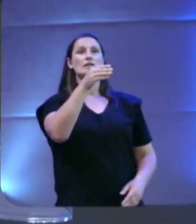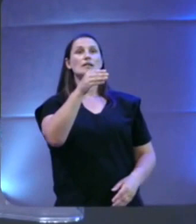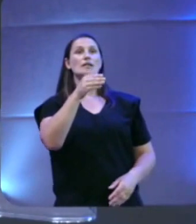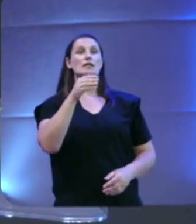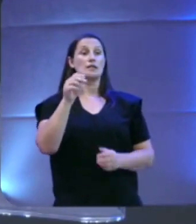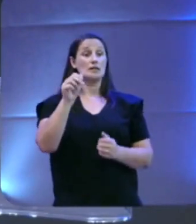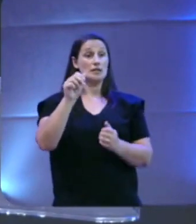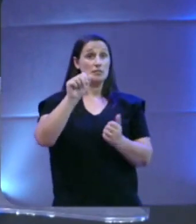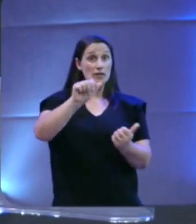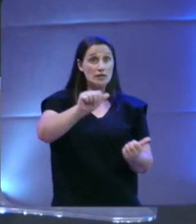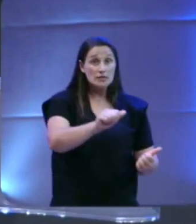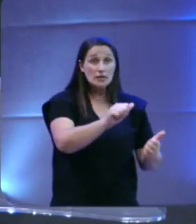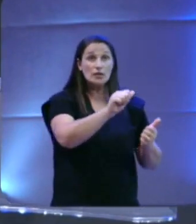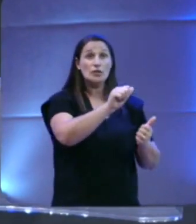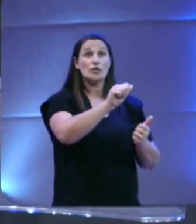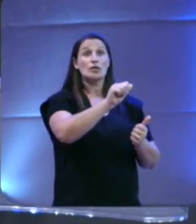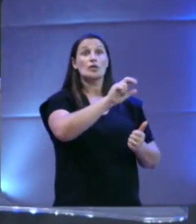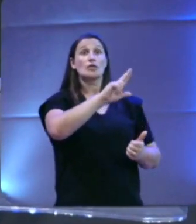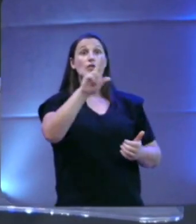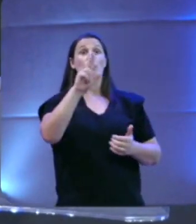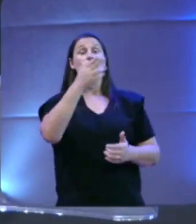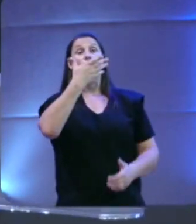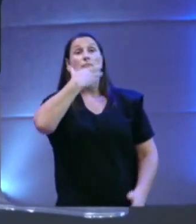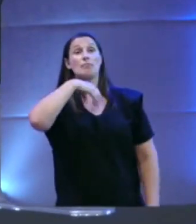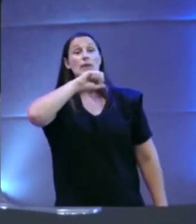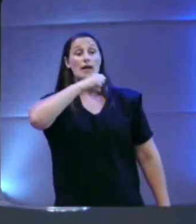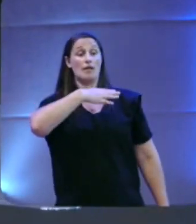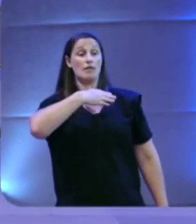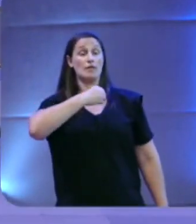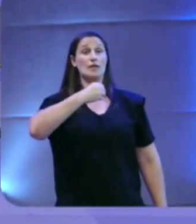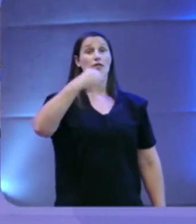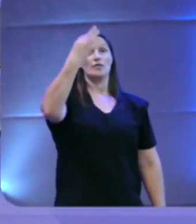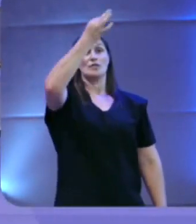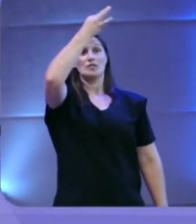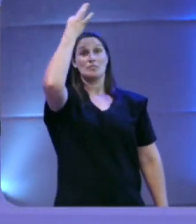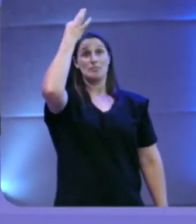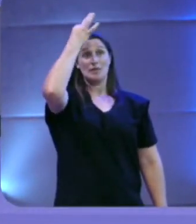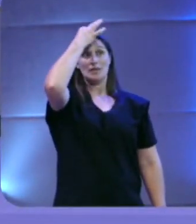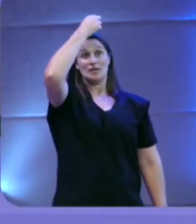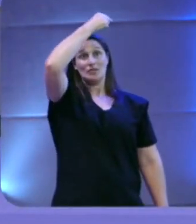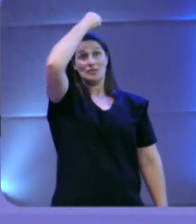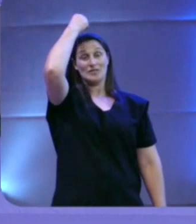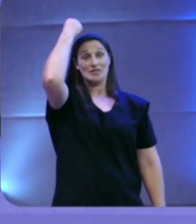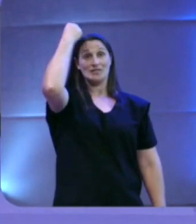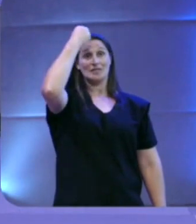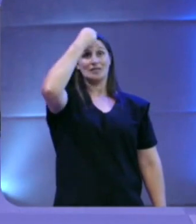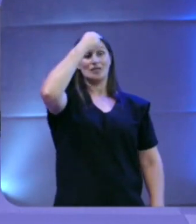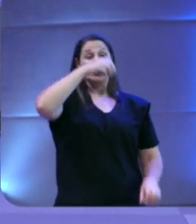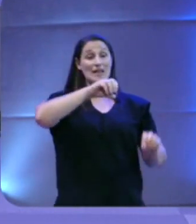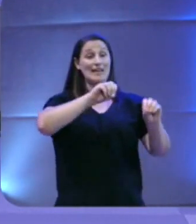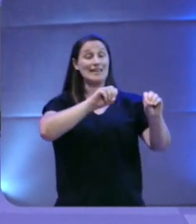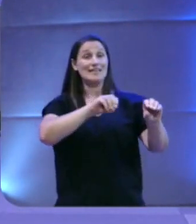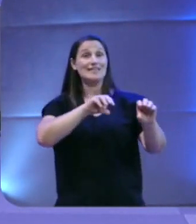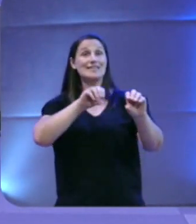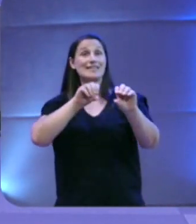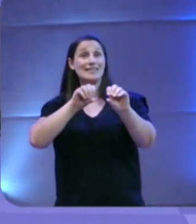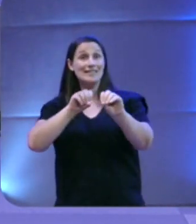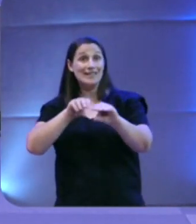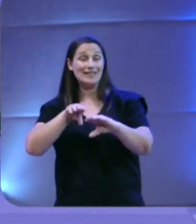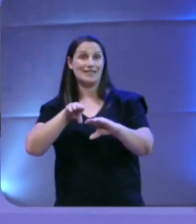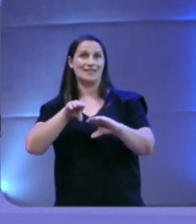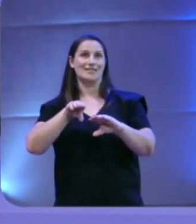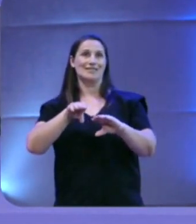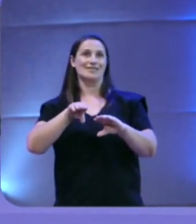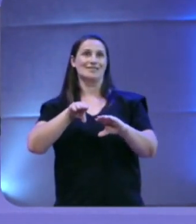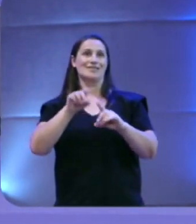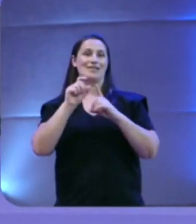do Pai, do Filho e do Espírito Santo, e ensinando-os a guardar tudo que eu vos tenho ensinado.